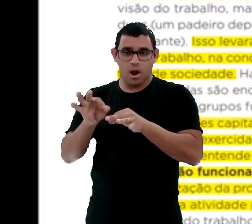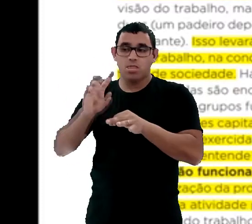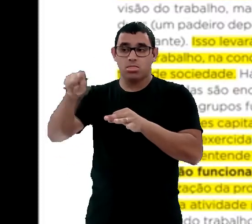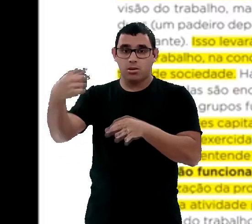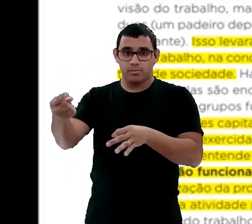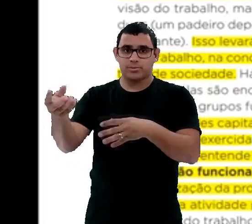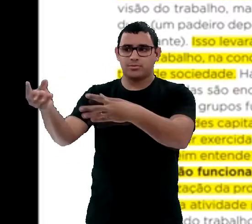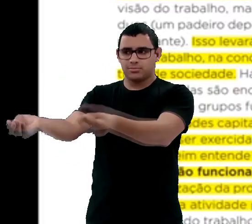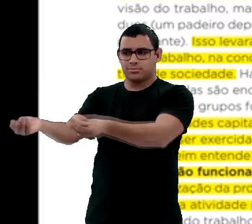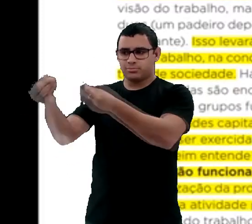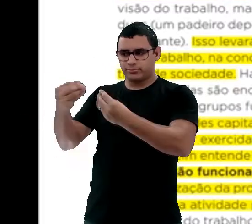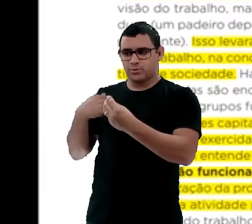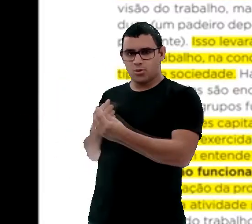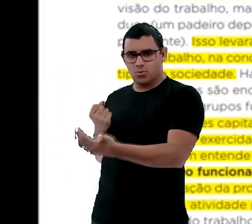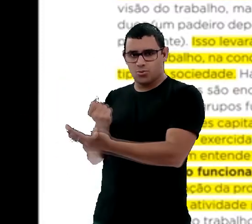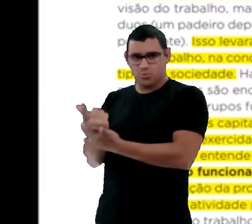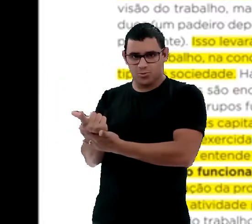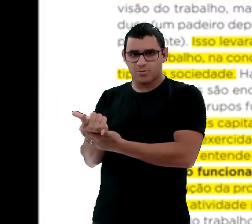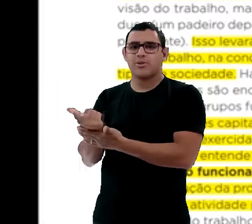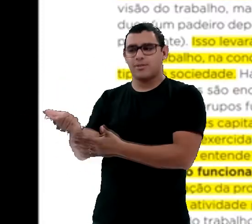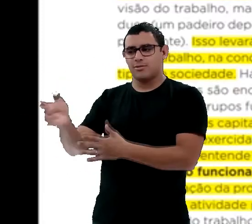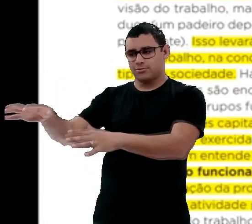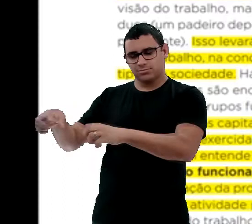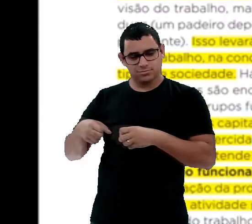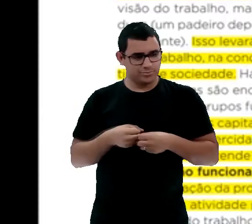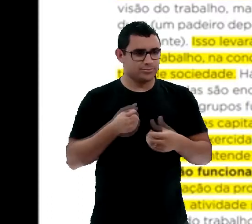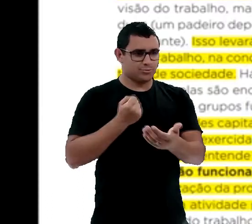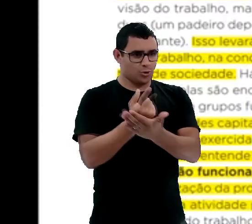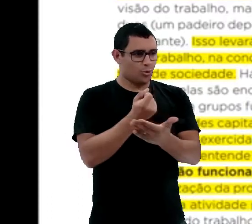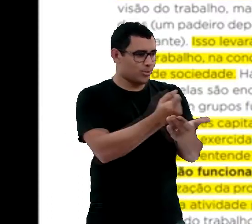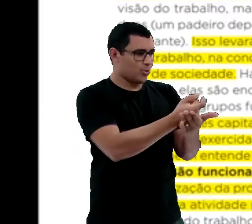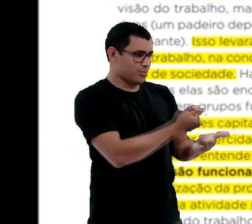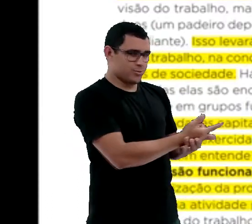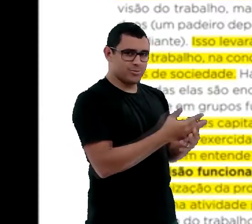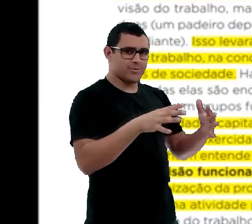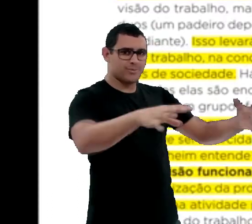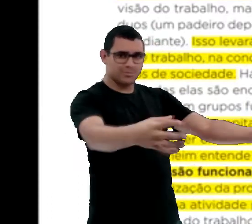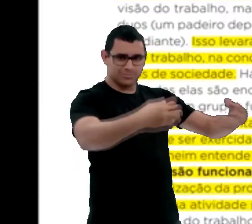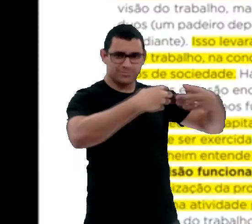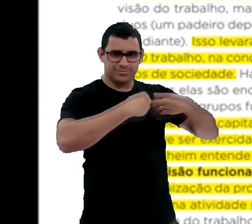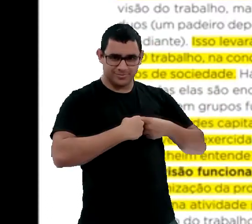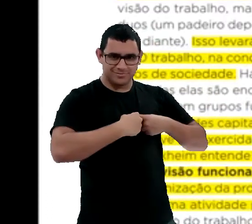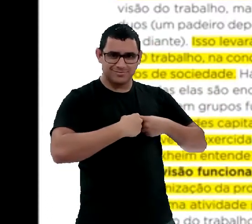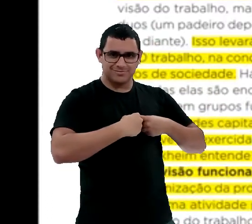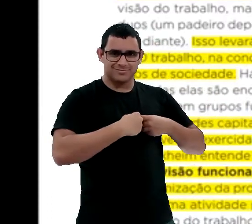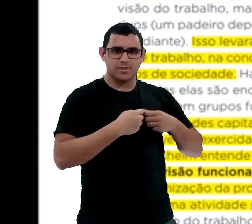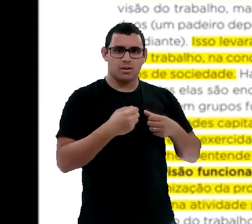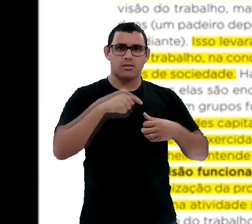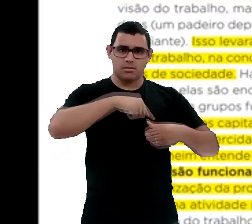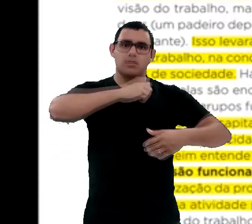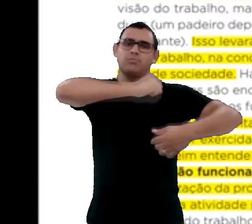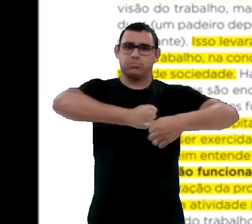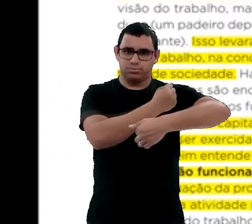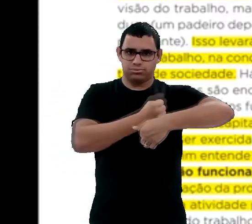há uma integração entre os demais trabalhadores. Até mesmo dentro de uma fábrica, esse trabalho